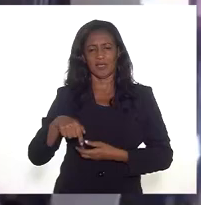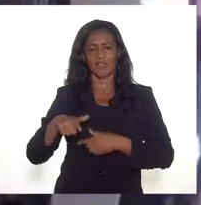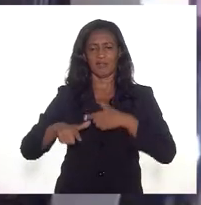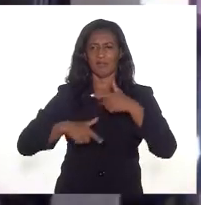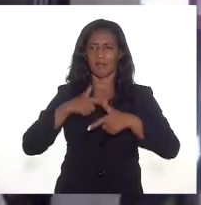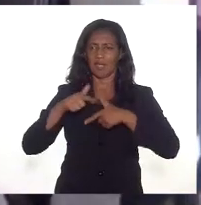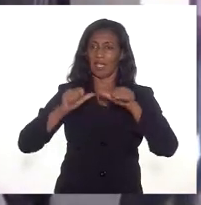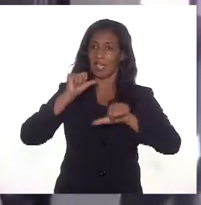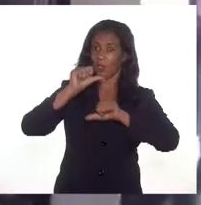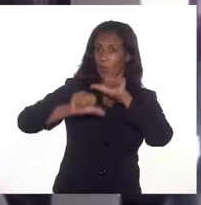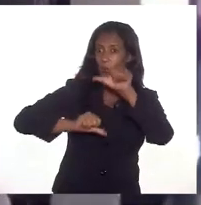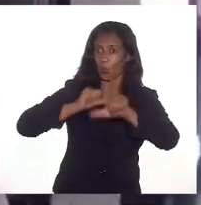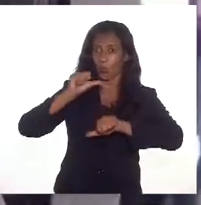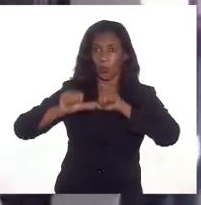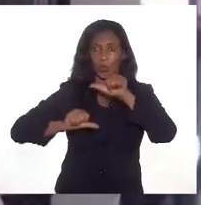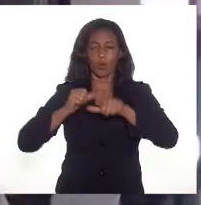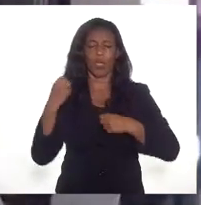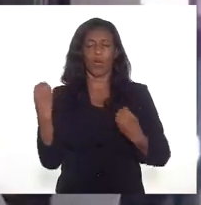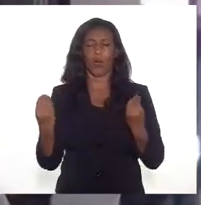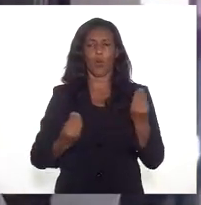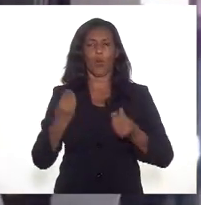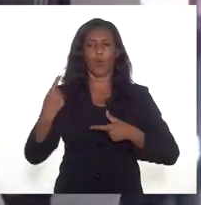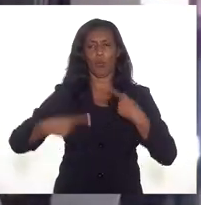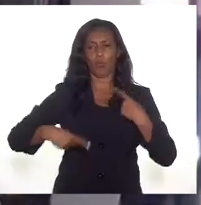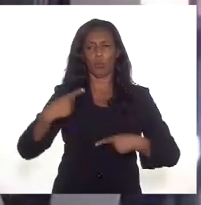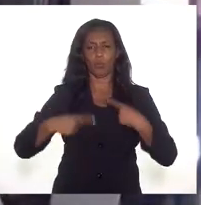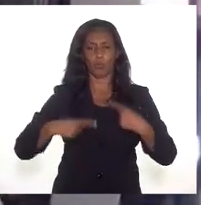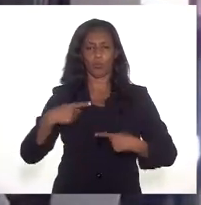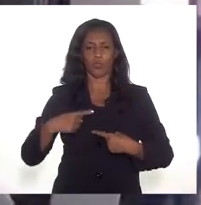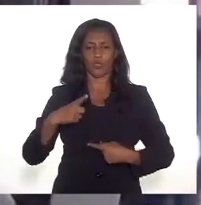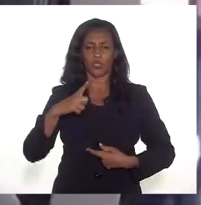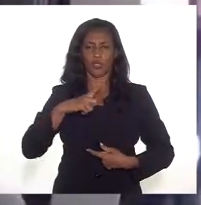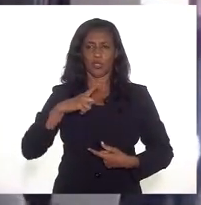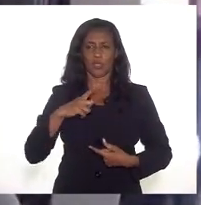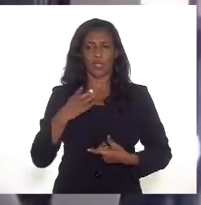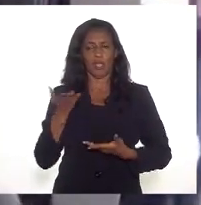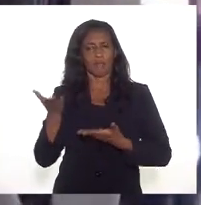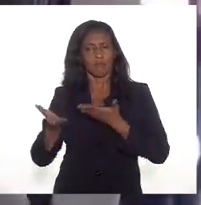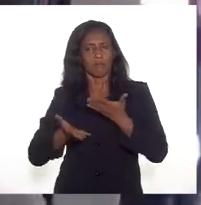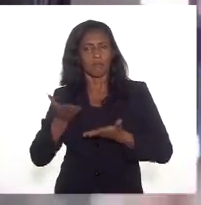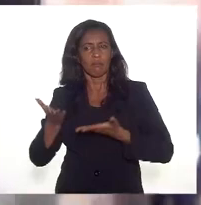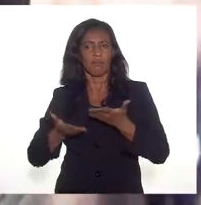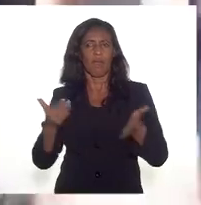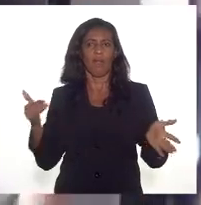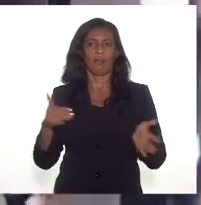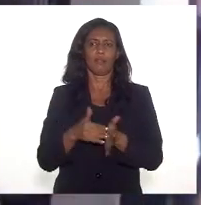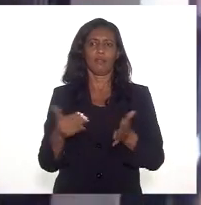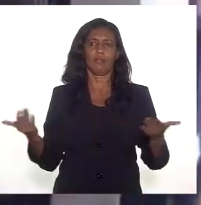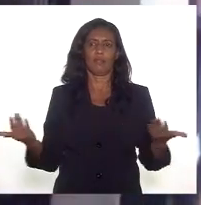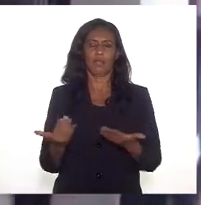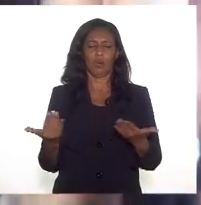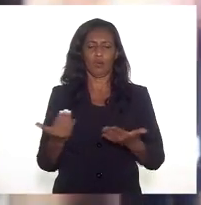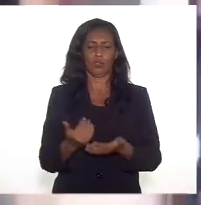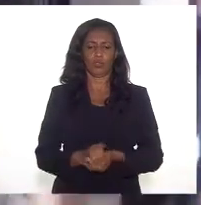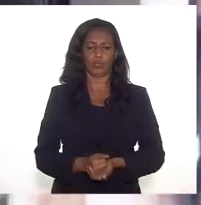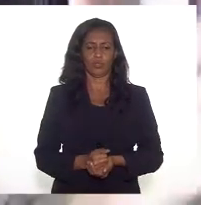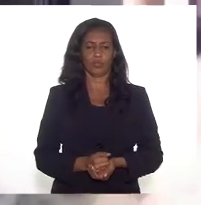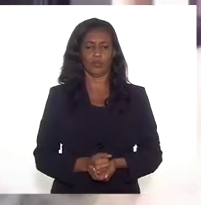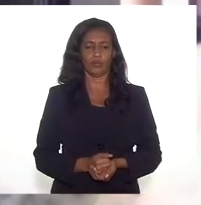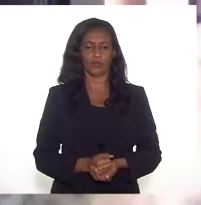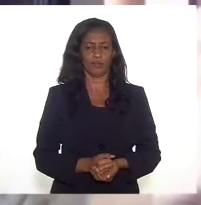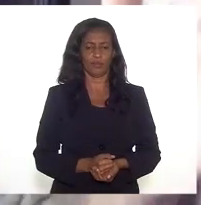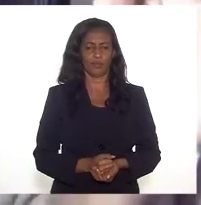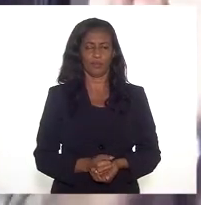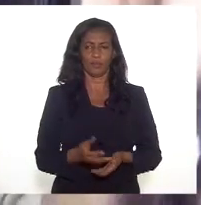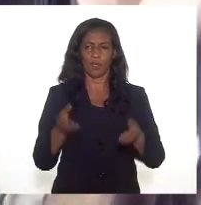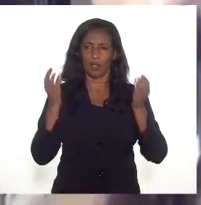a forma como a política pública da cultura tem sido tratada até atualmente. Então, eram essas considerações e